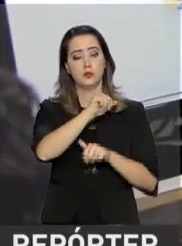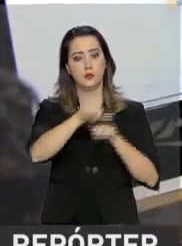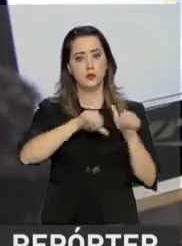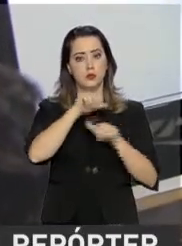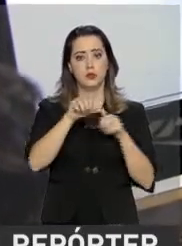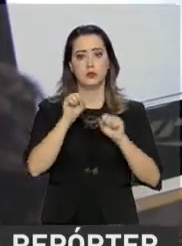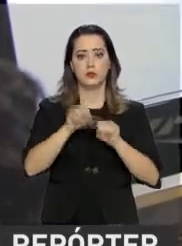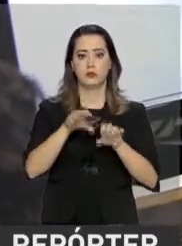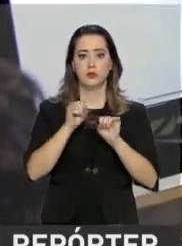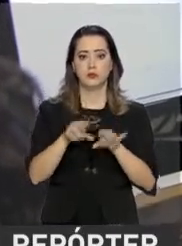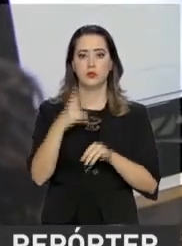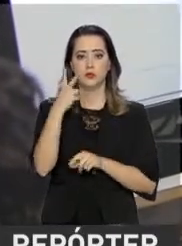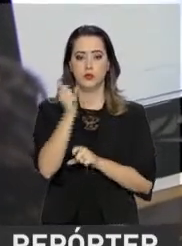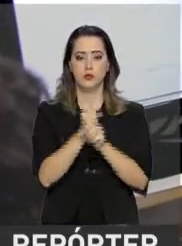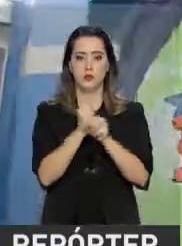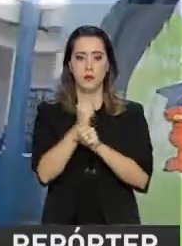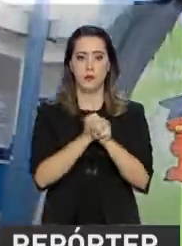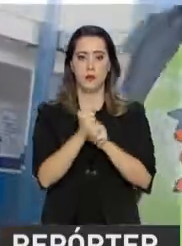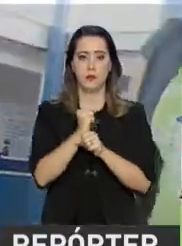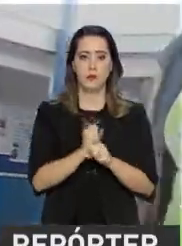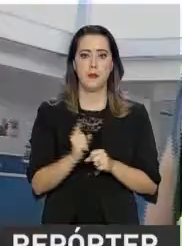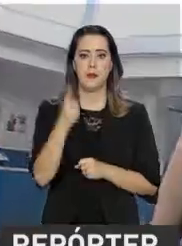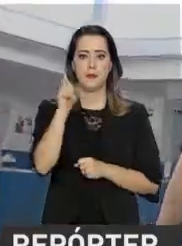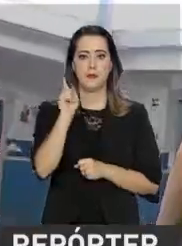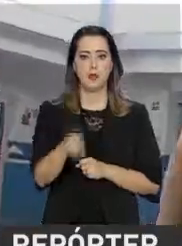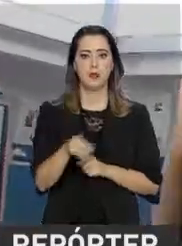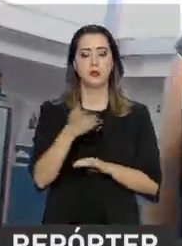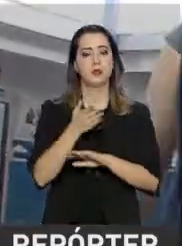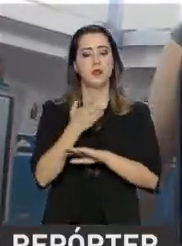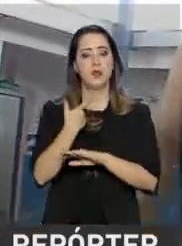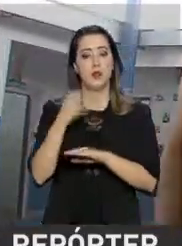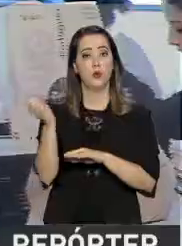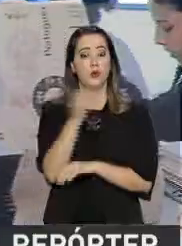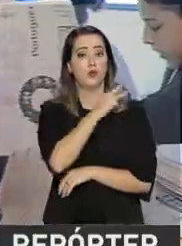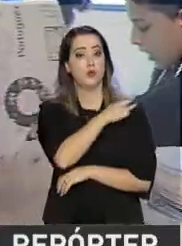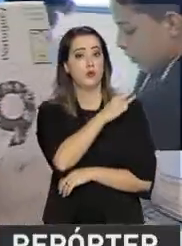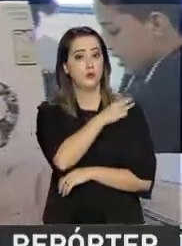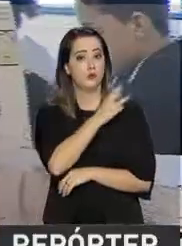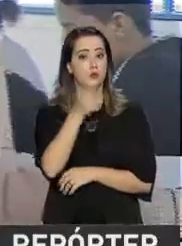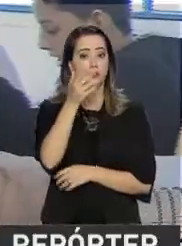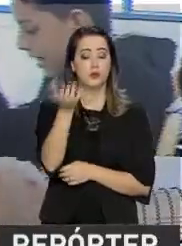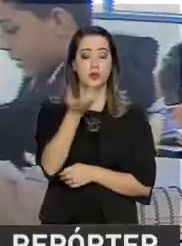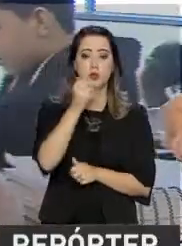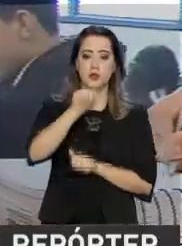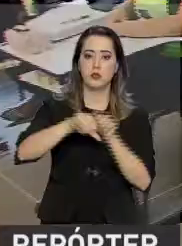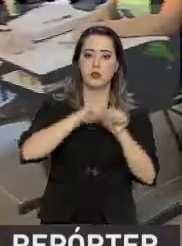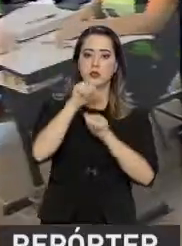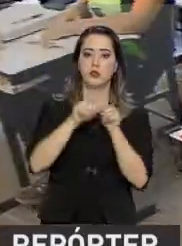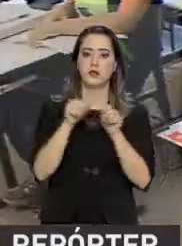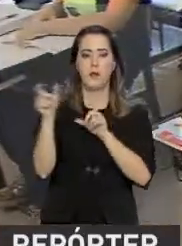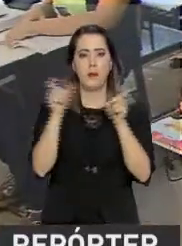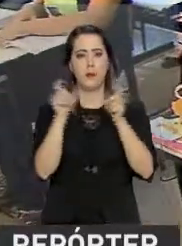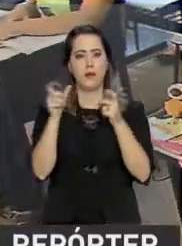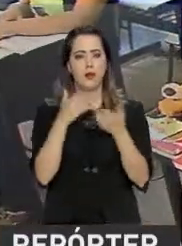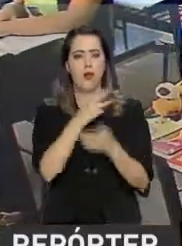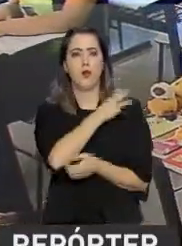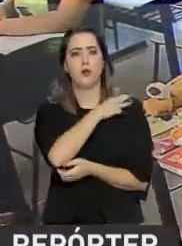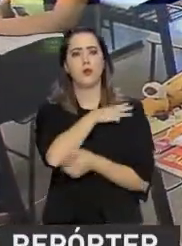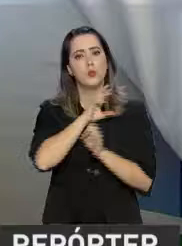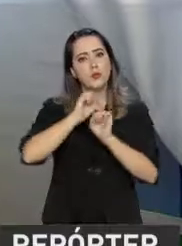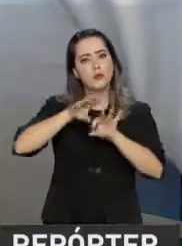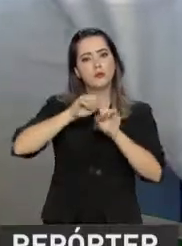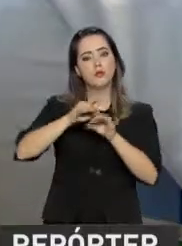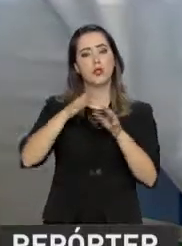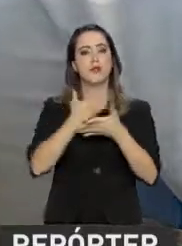na educação nos últimos 2 anos. Uma delas foi a reforma do ensino médio, que quer tornar o ciclo mais atrativo para os